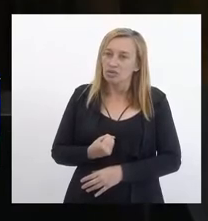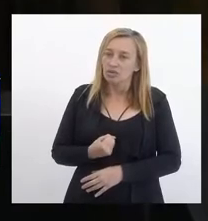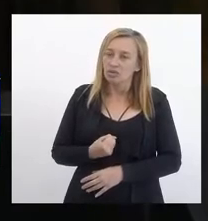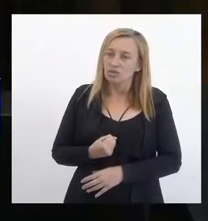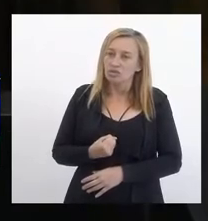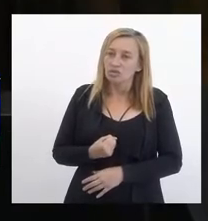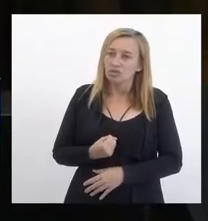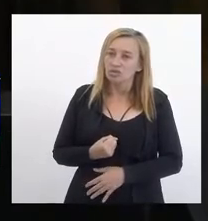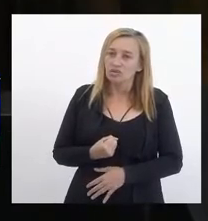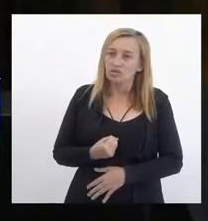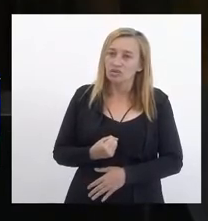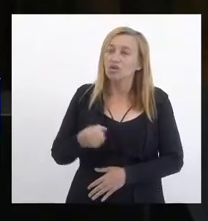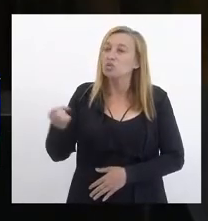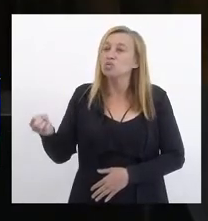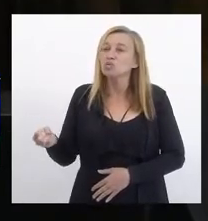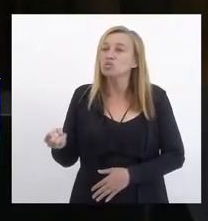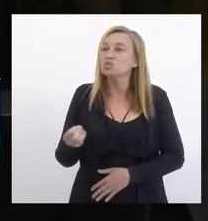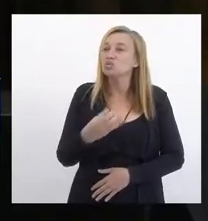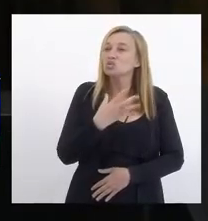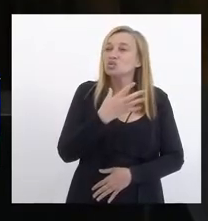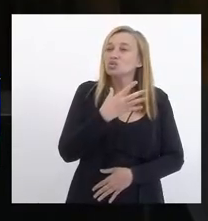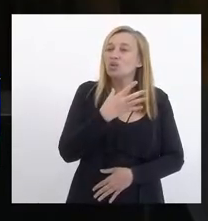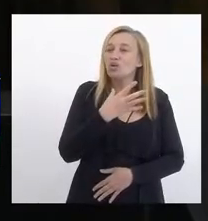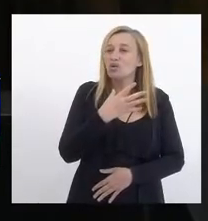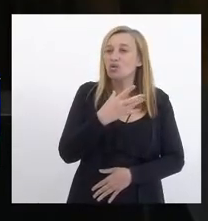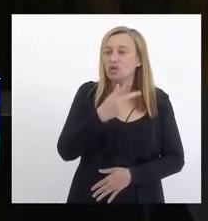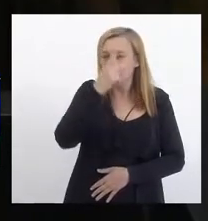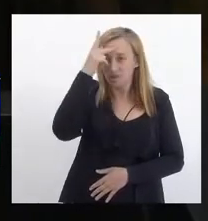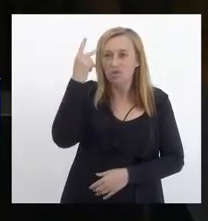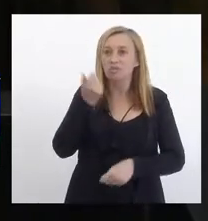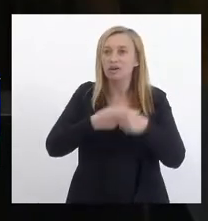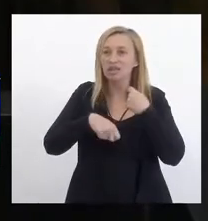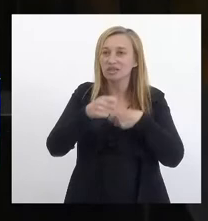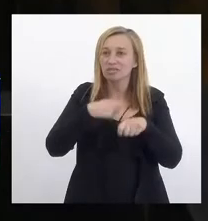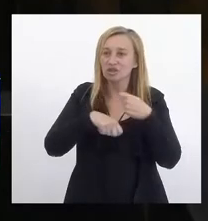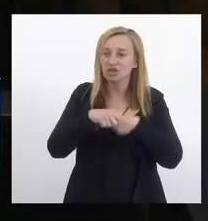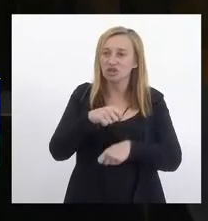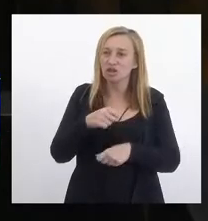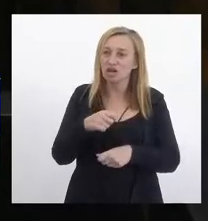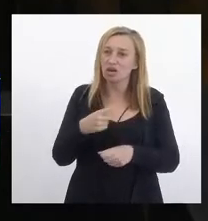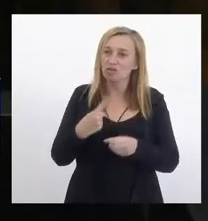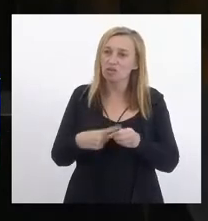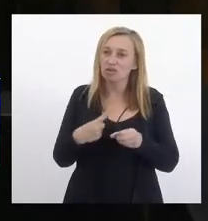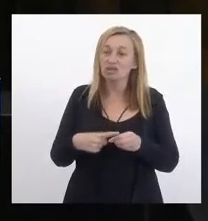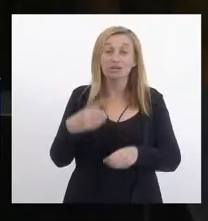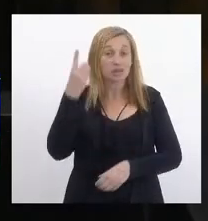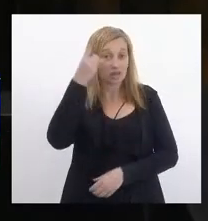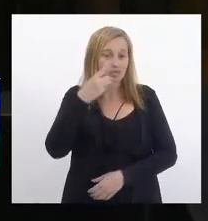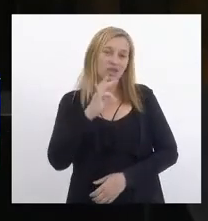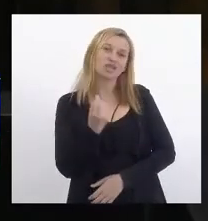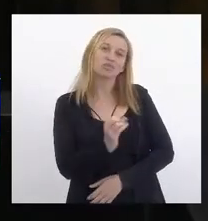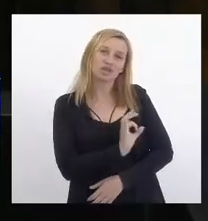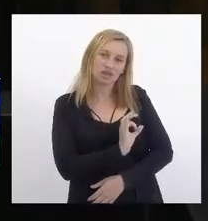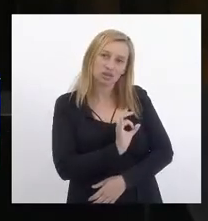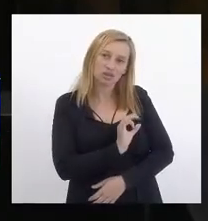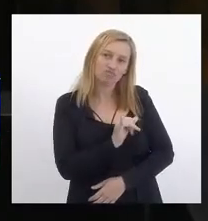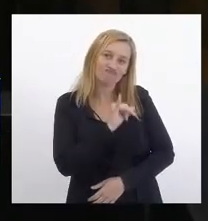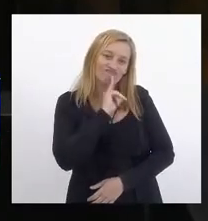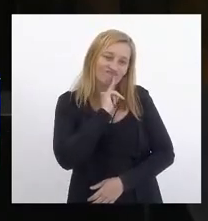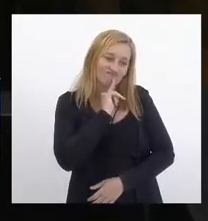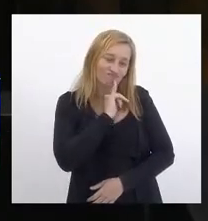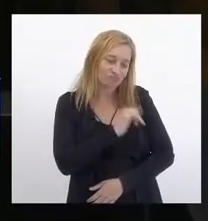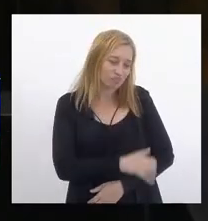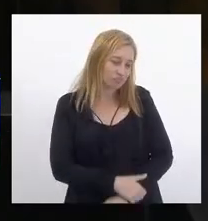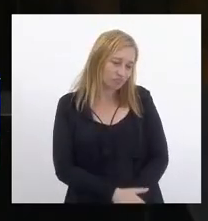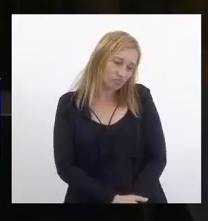fôlego novo, um novo sangue para administrar o município. Mas, deputada Marta Rocha,